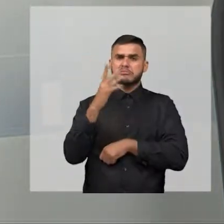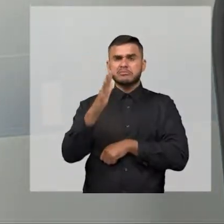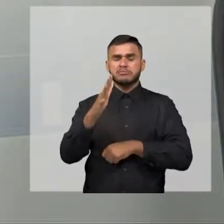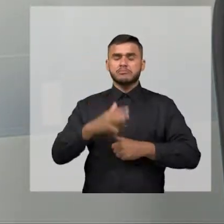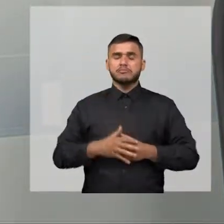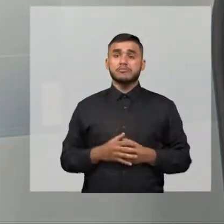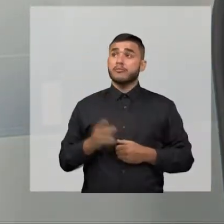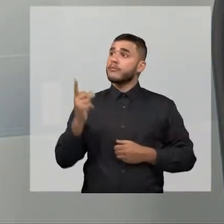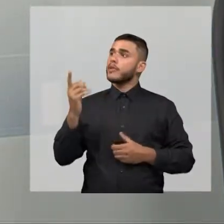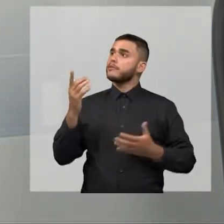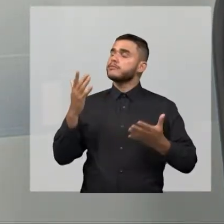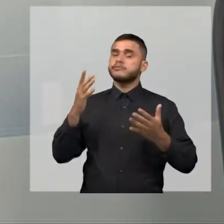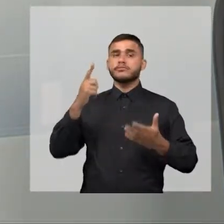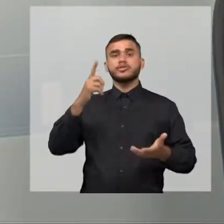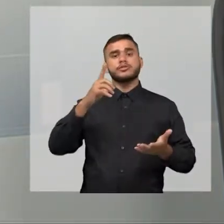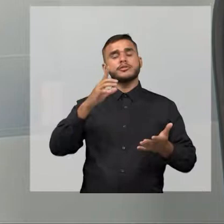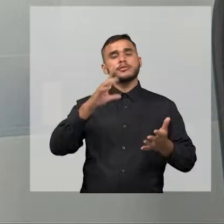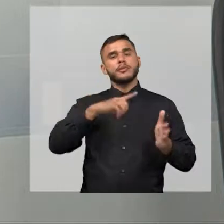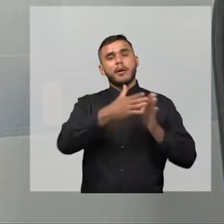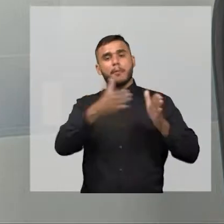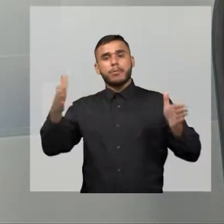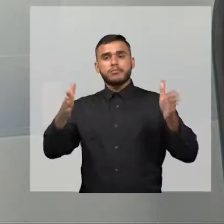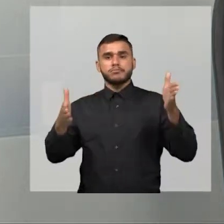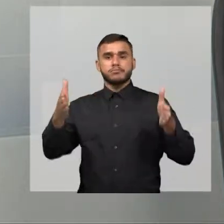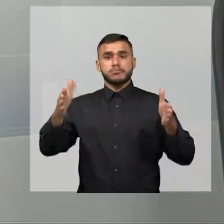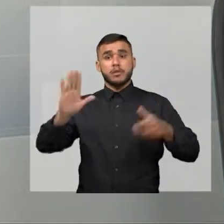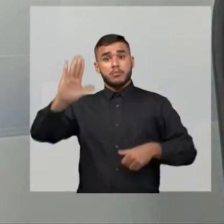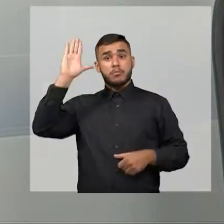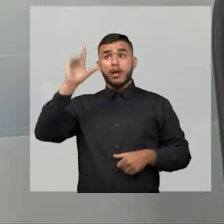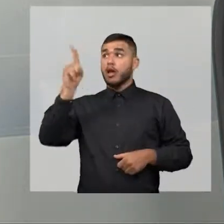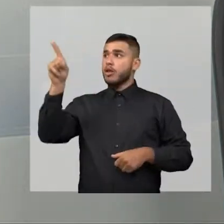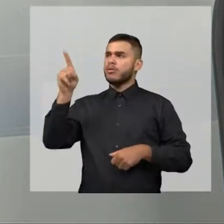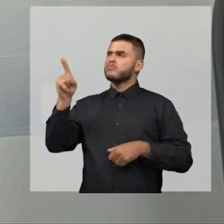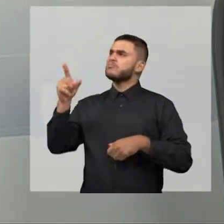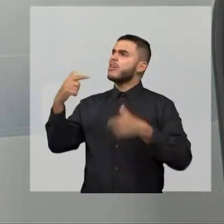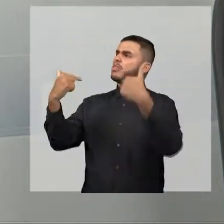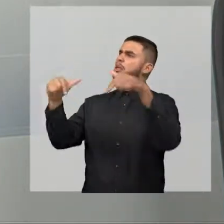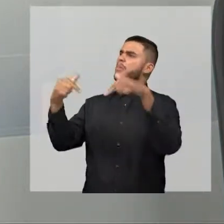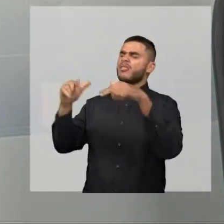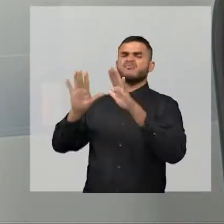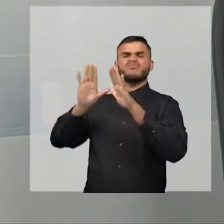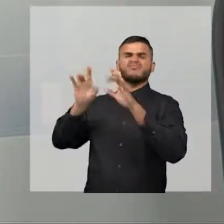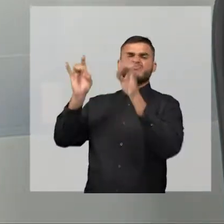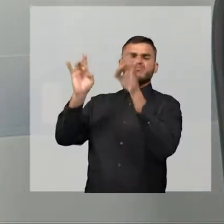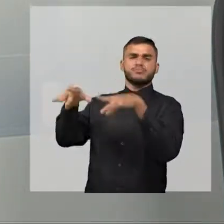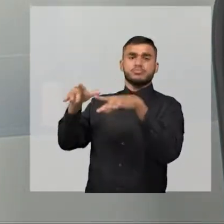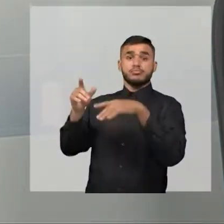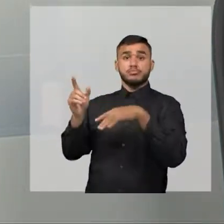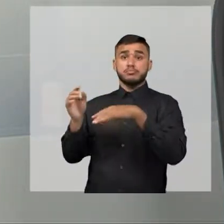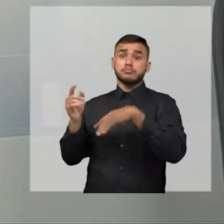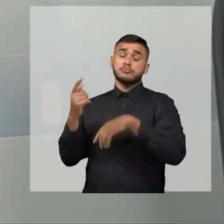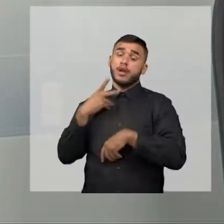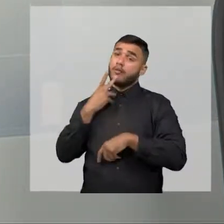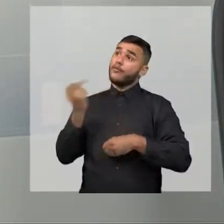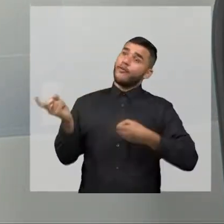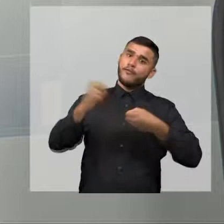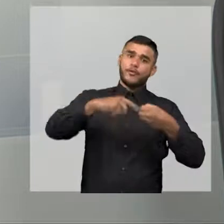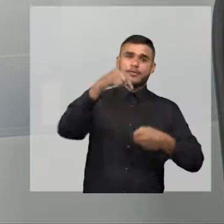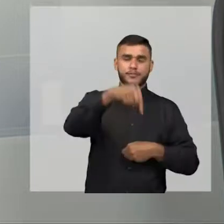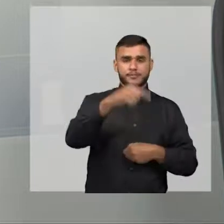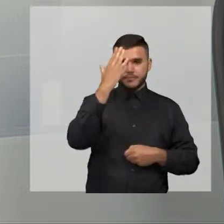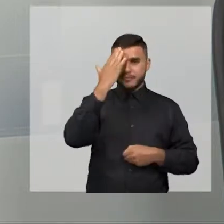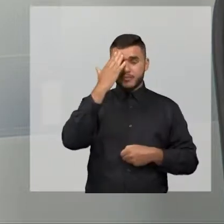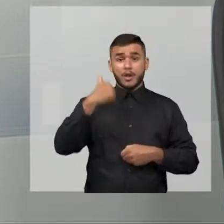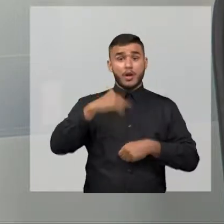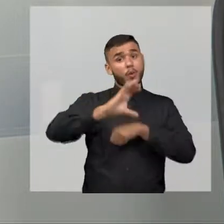dizer, eu sempre voltava, todas as campanhas, eu pedia demissão do meu emprego em São Paulo, porque, graças a Deus, o curso